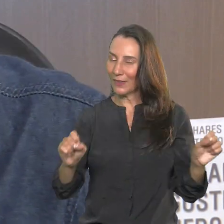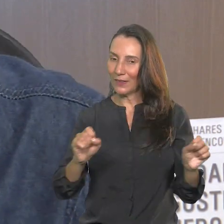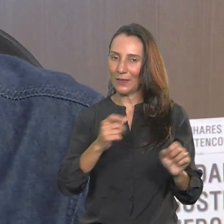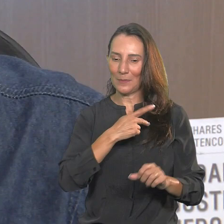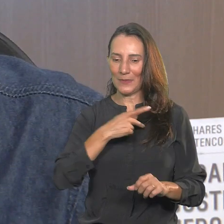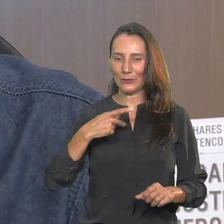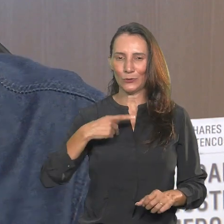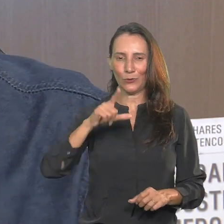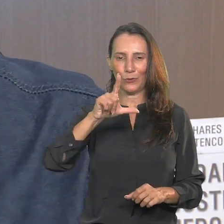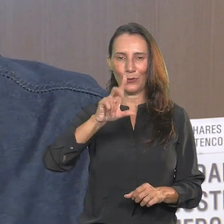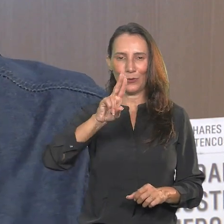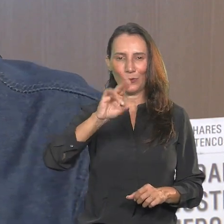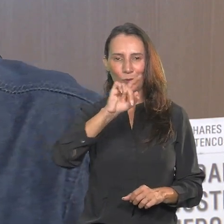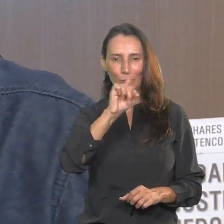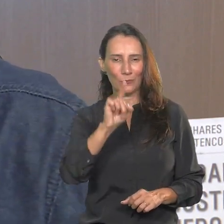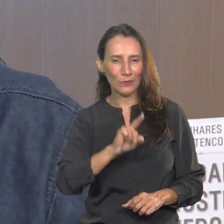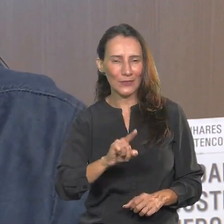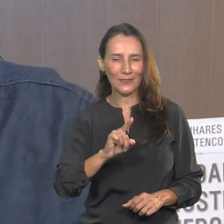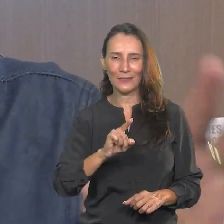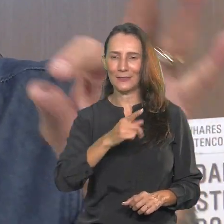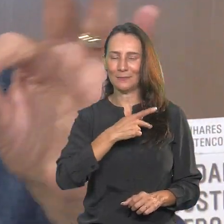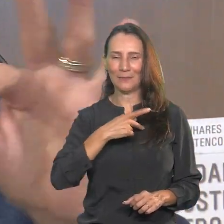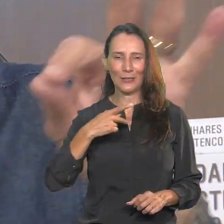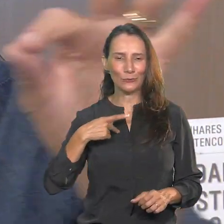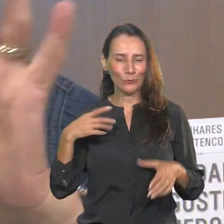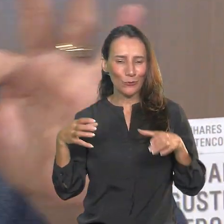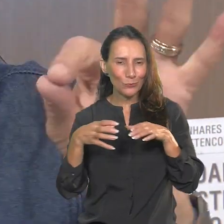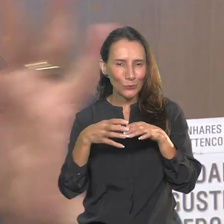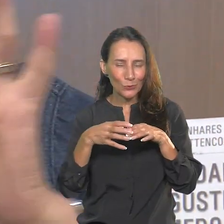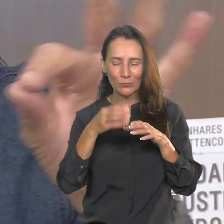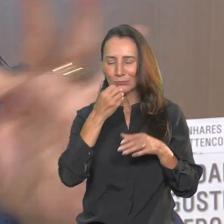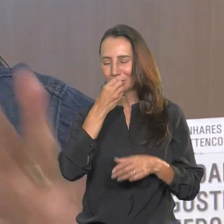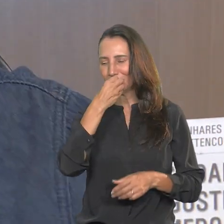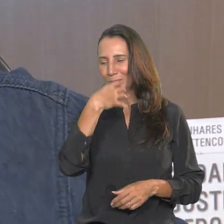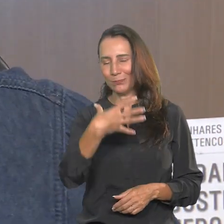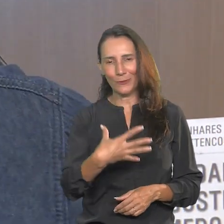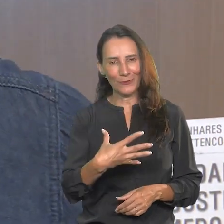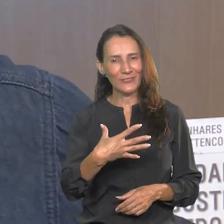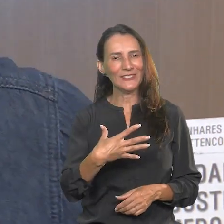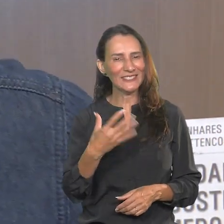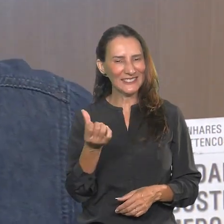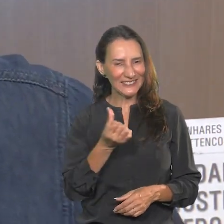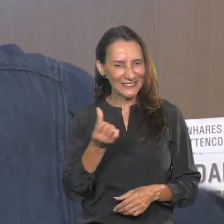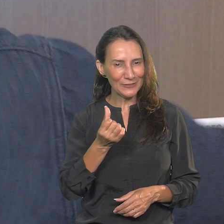Luiz Henrique, com o pastor Gustavo, uma turma abençoada,